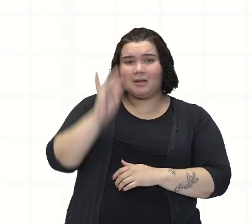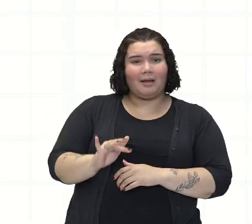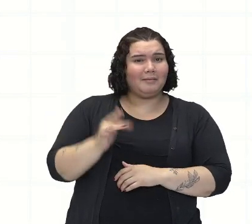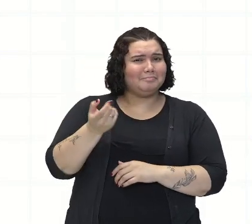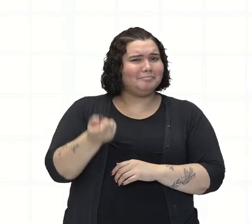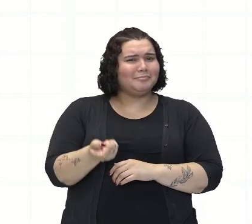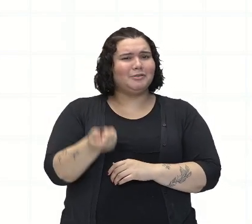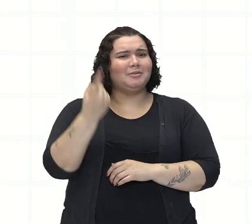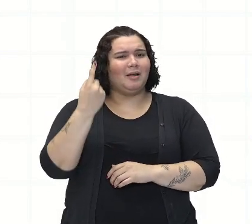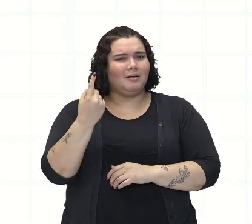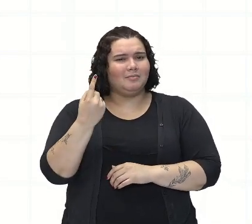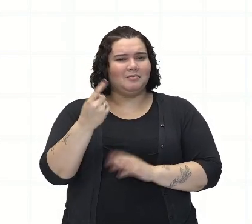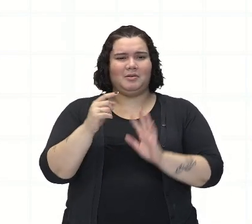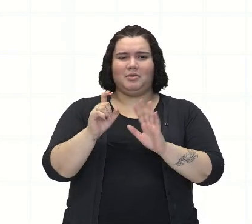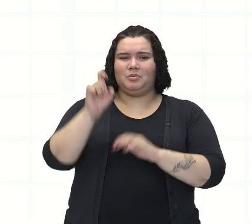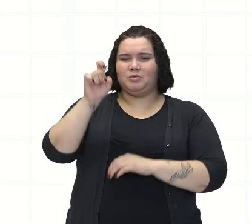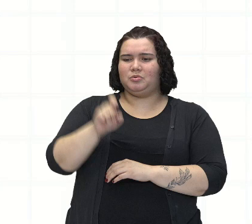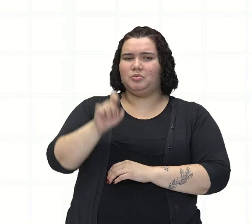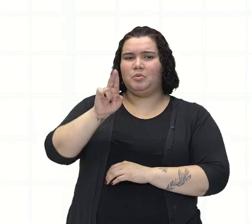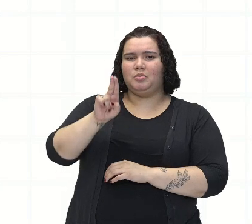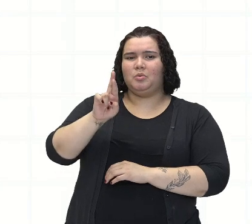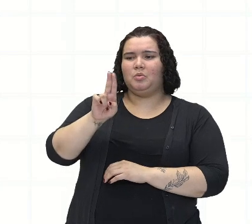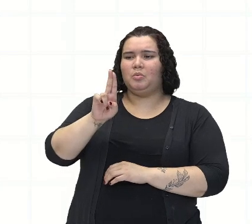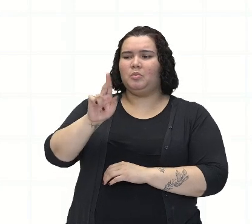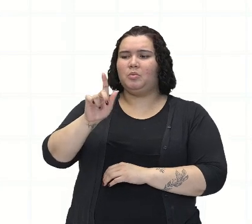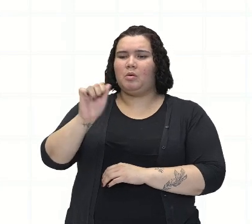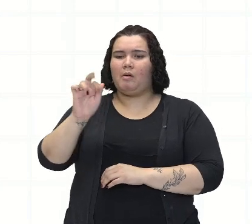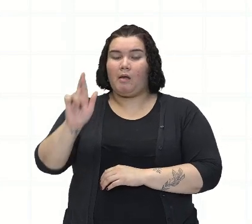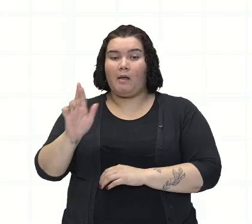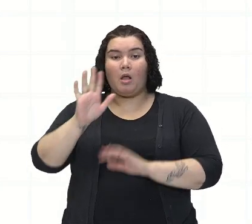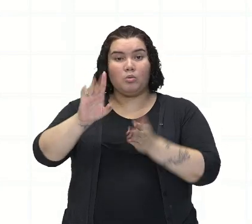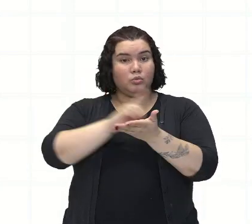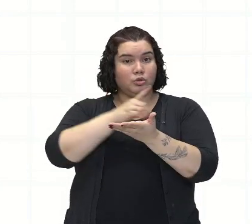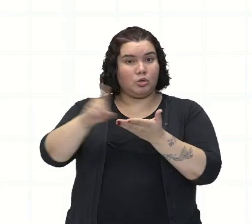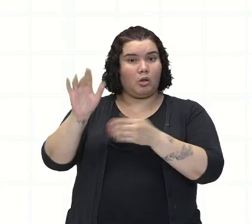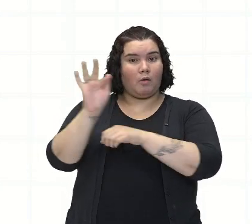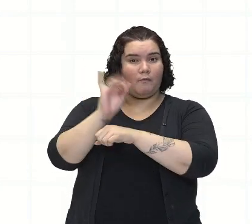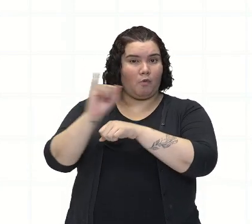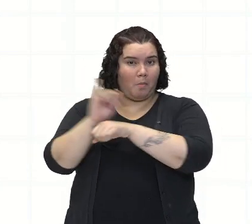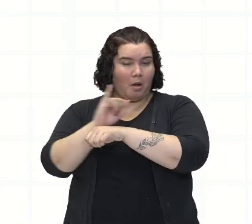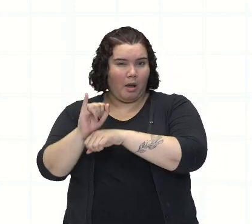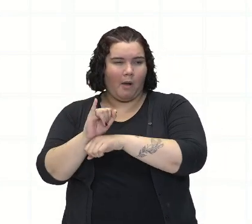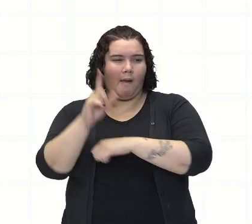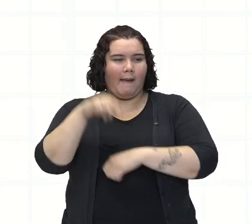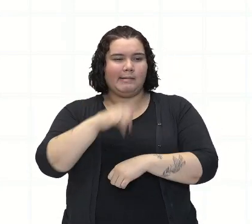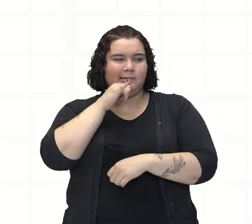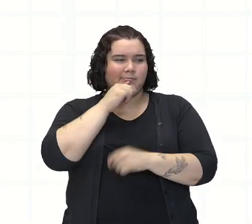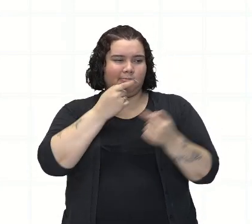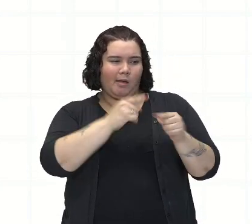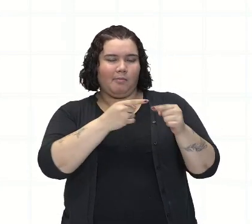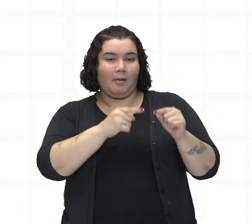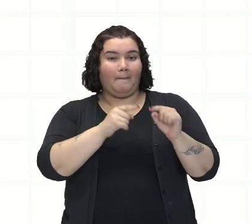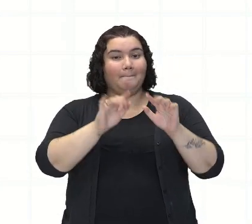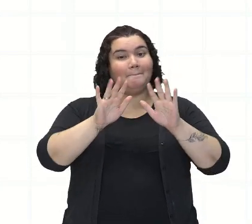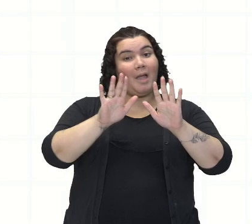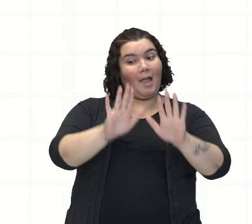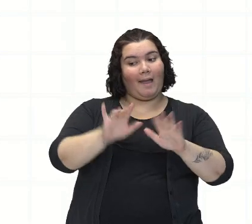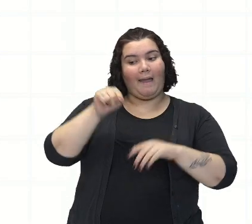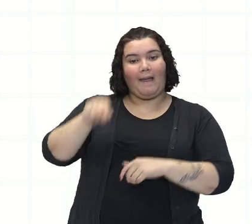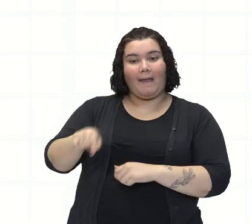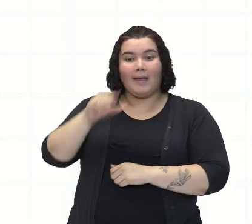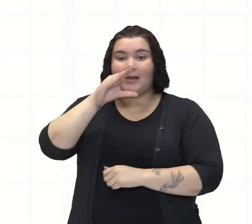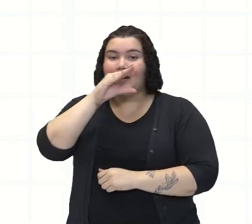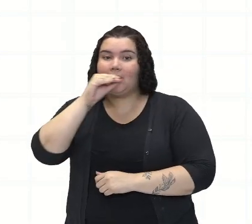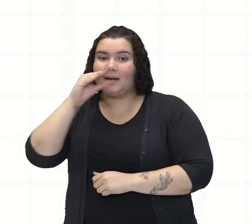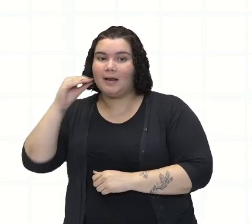que existe aí o churugar, como cutucar alguém, um dicionário informal em alguns interiores, mas aqui a gente tem que entender que é uma criança basicamente